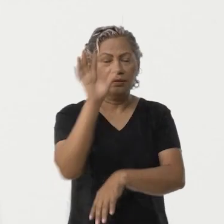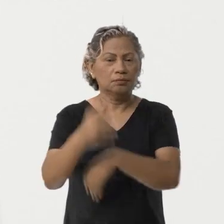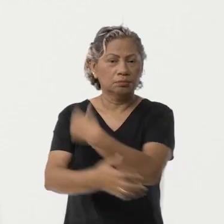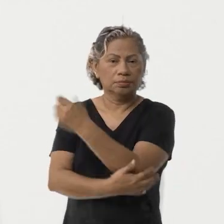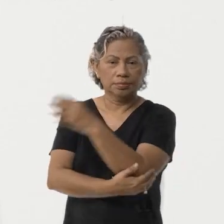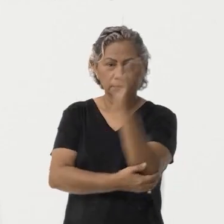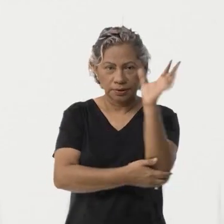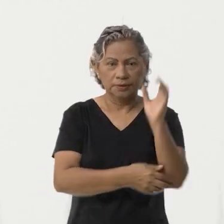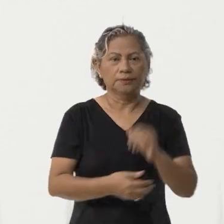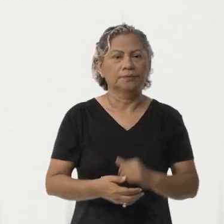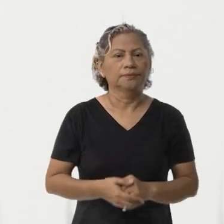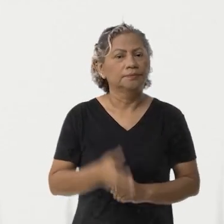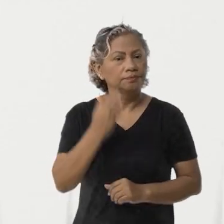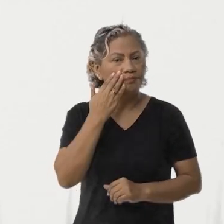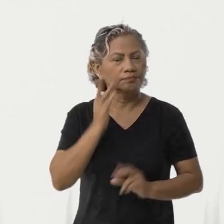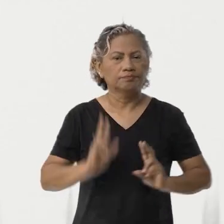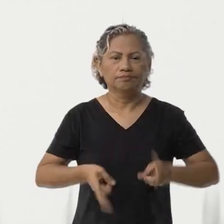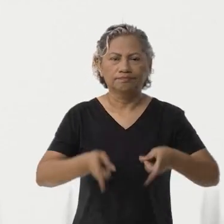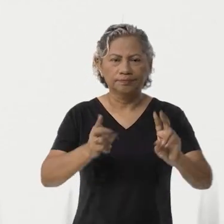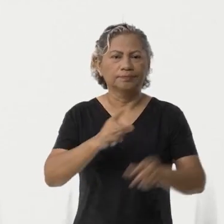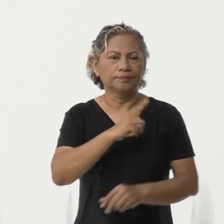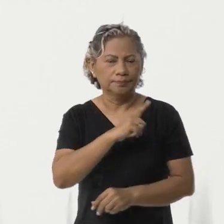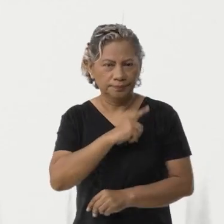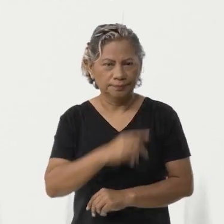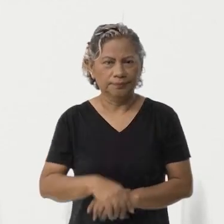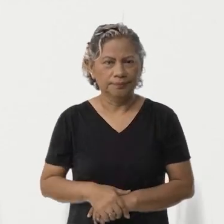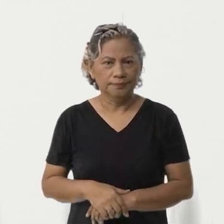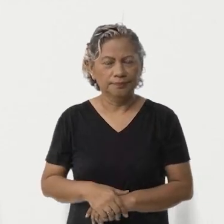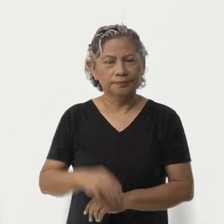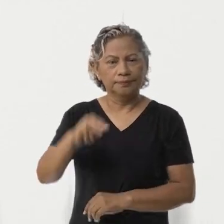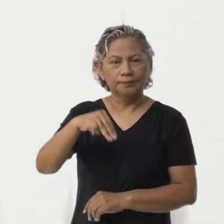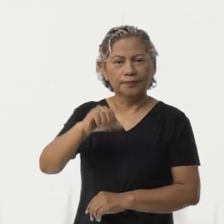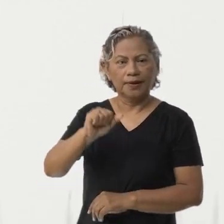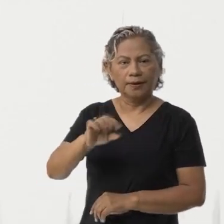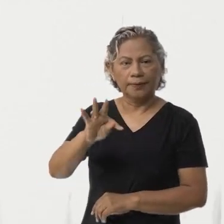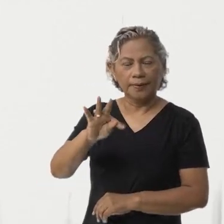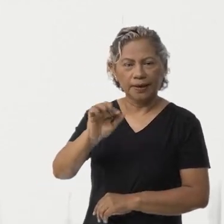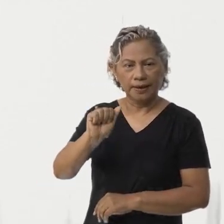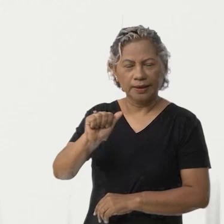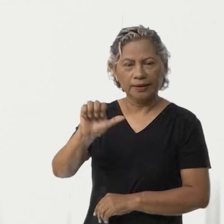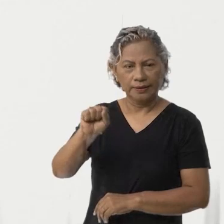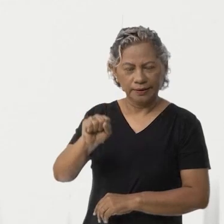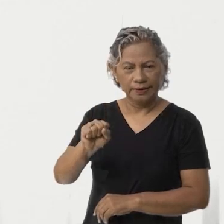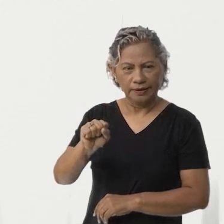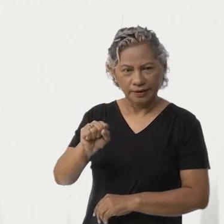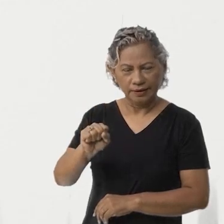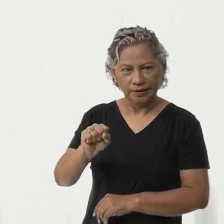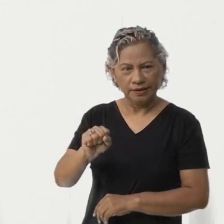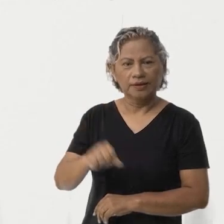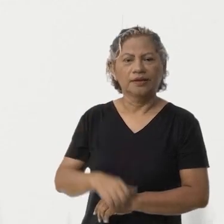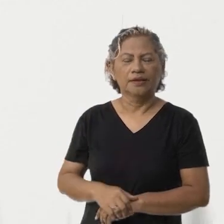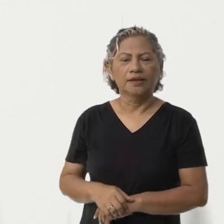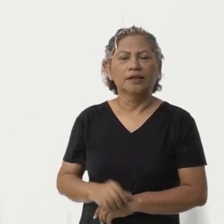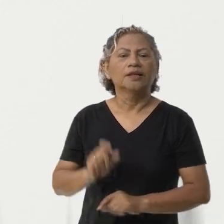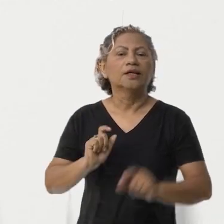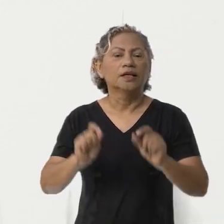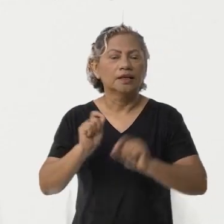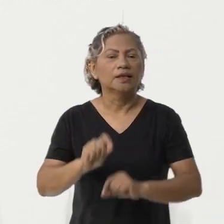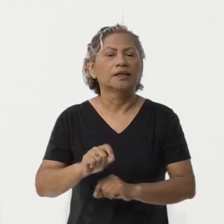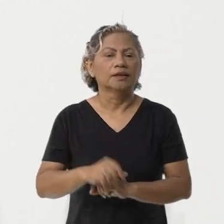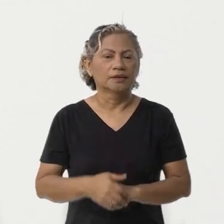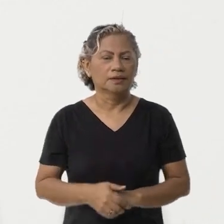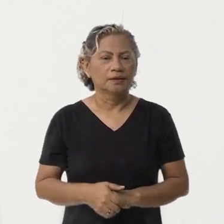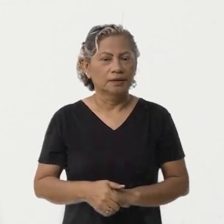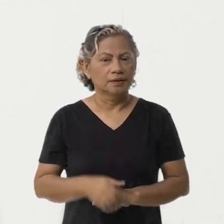são características apenas dessa vegetação. Aqui, seguindo, a gente vai ter as matas dos pinhais, ou as matas